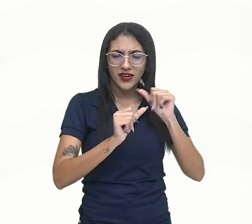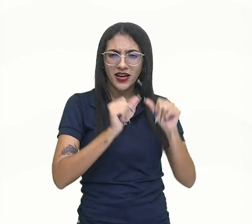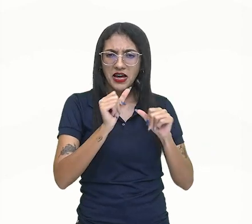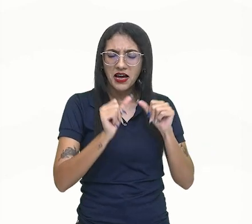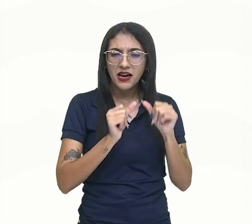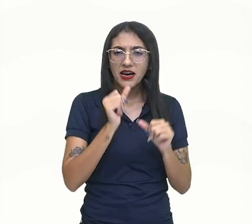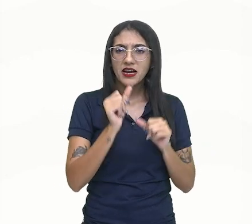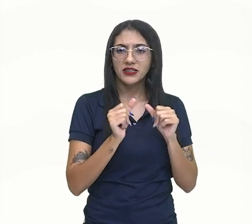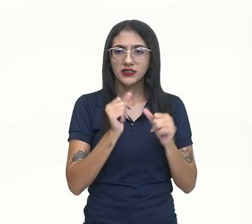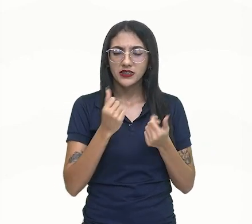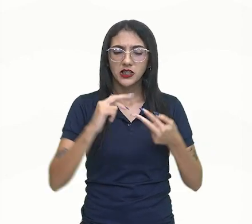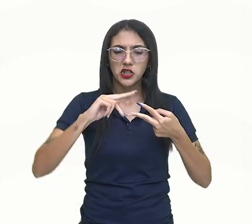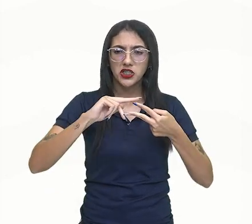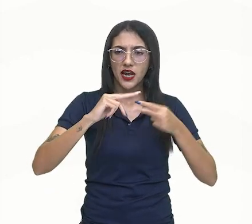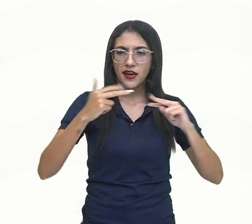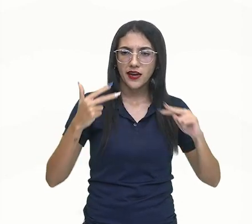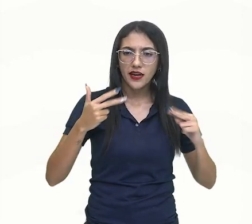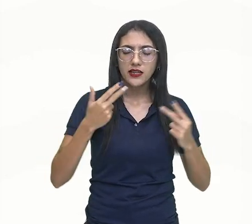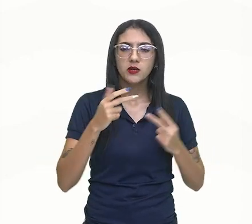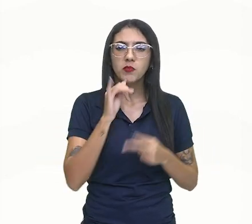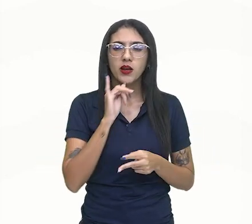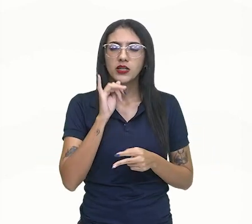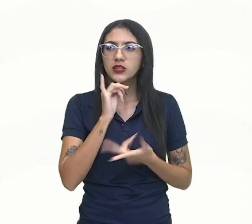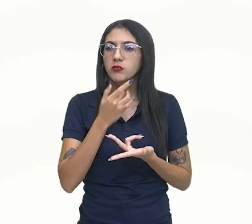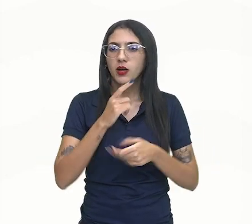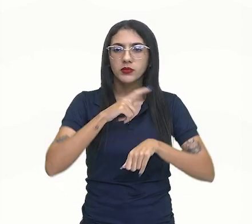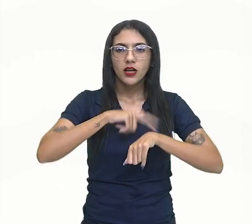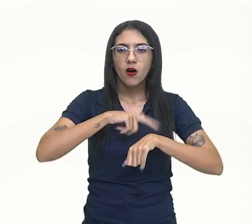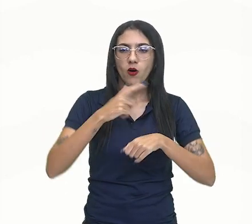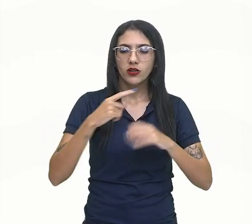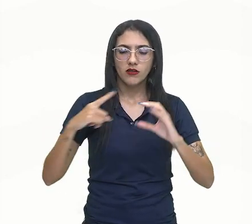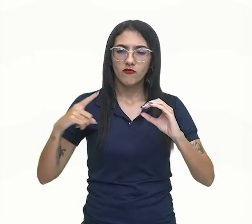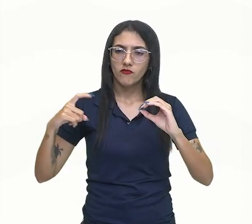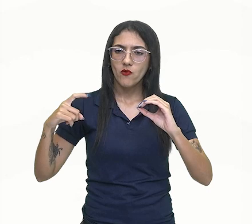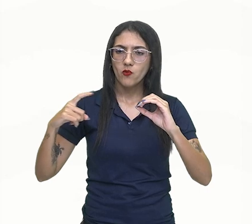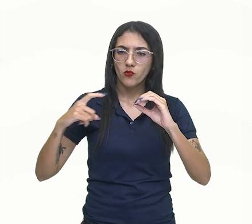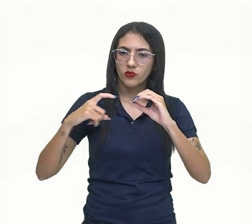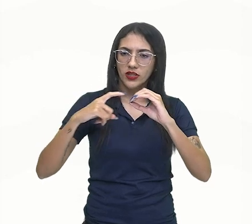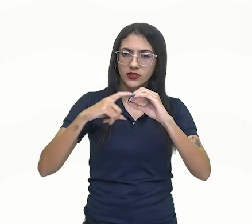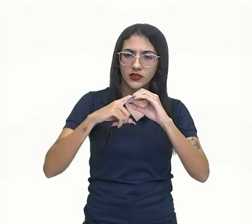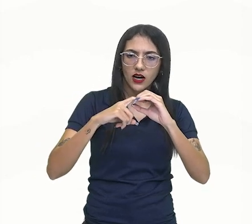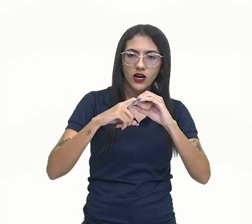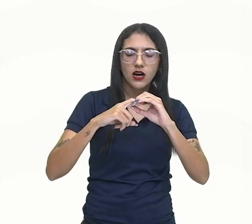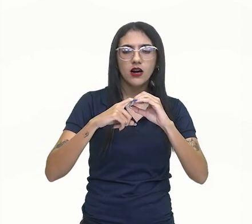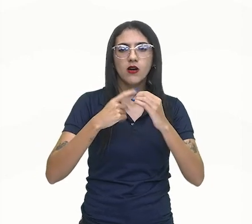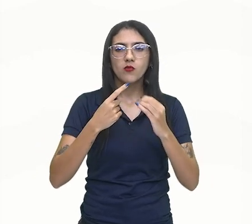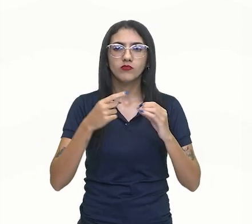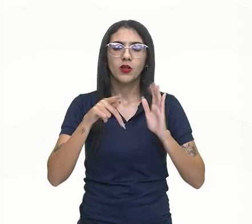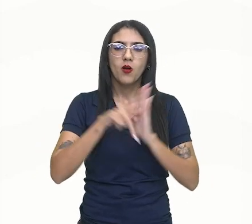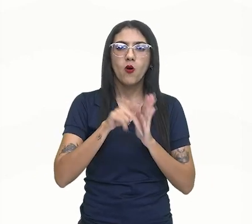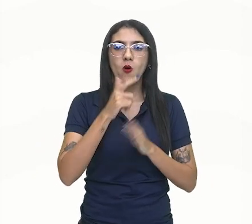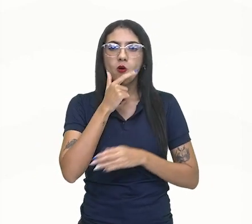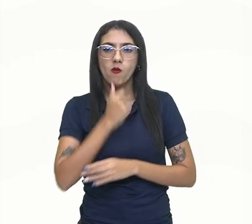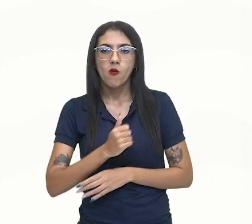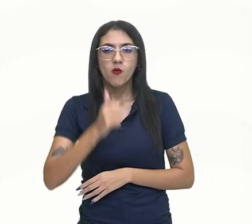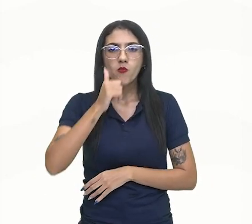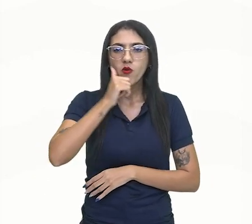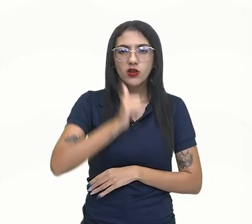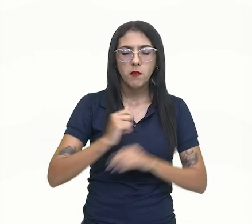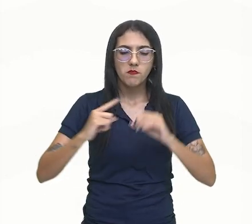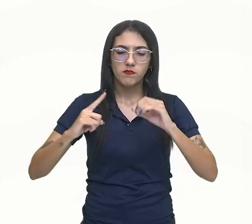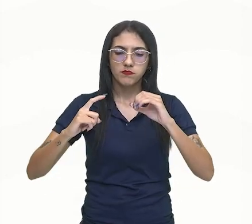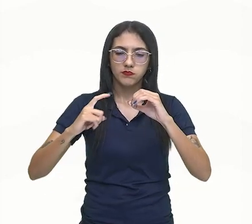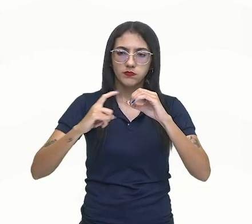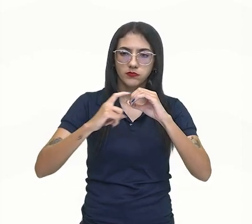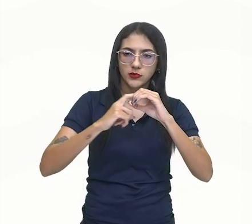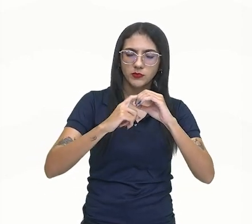né, entre os genes ali no momento da fecundação, né, dos óvulos, né, masculino e feminino,